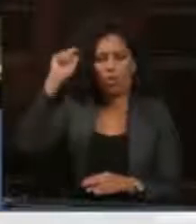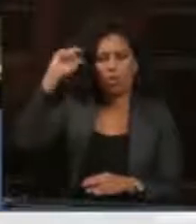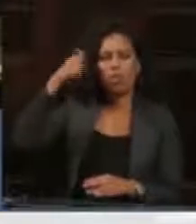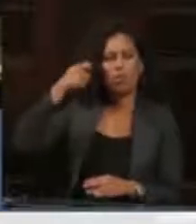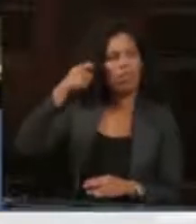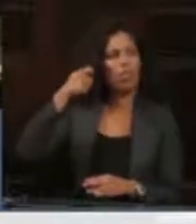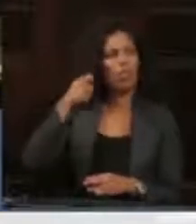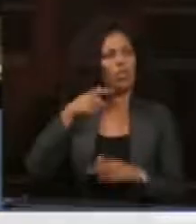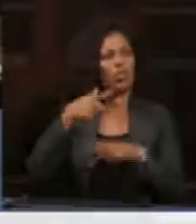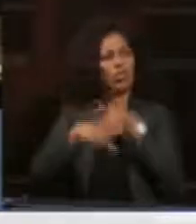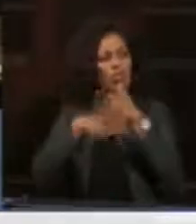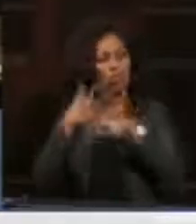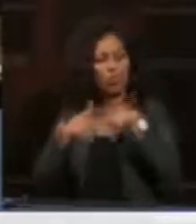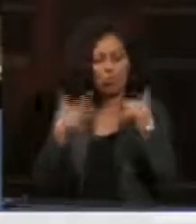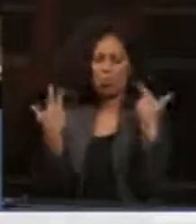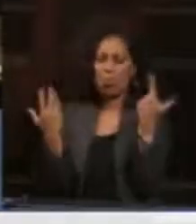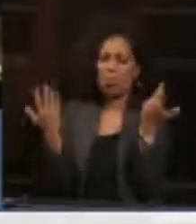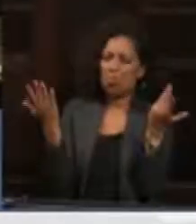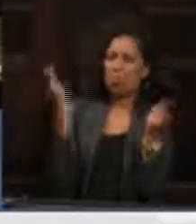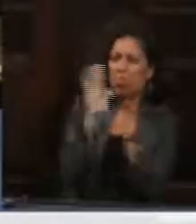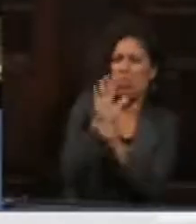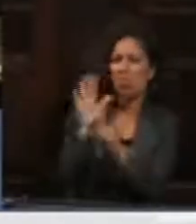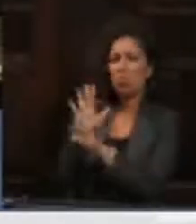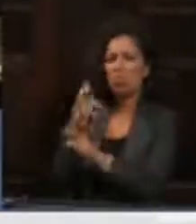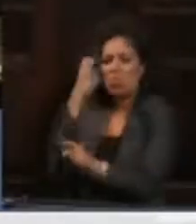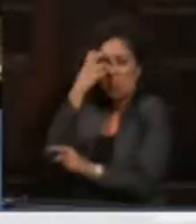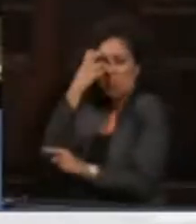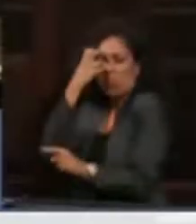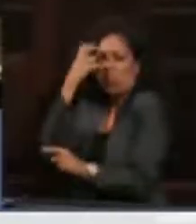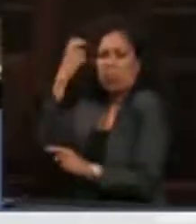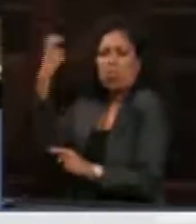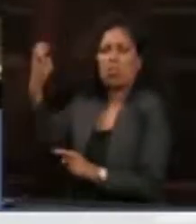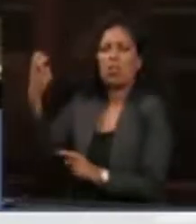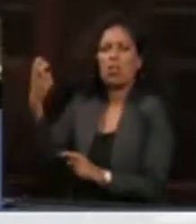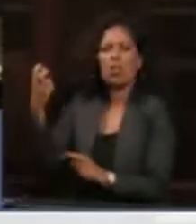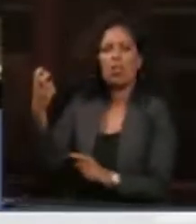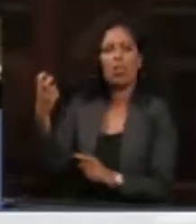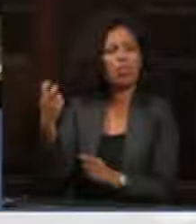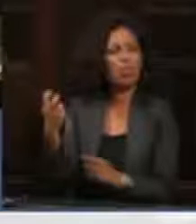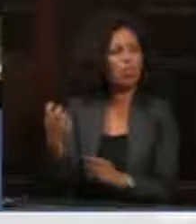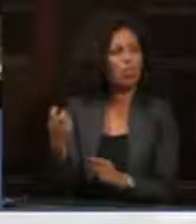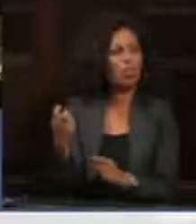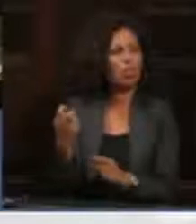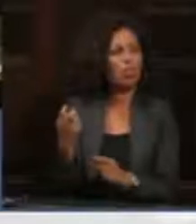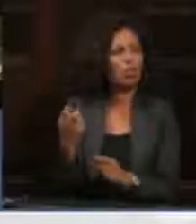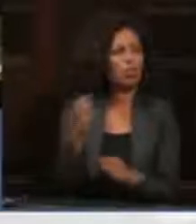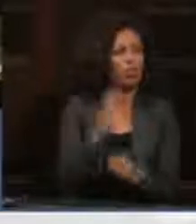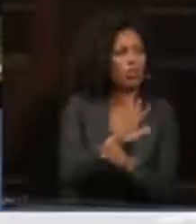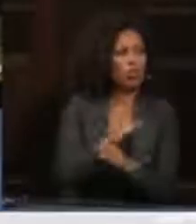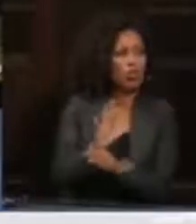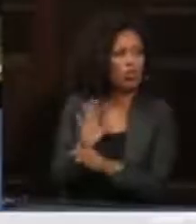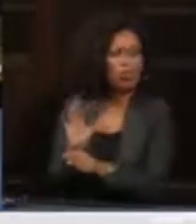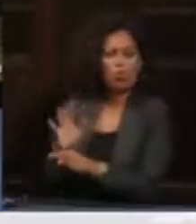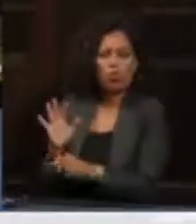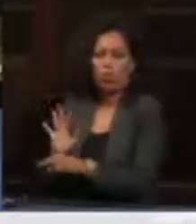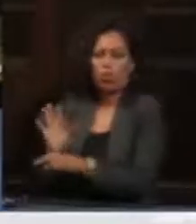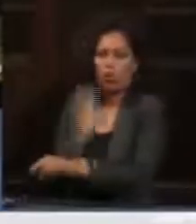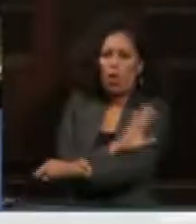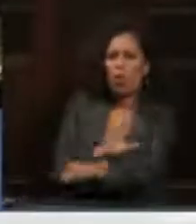que contribuiu, intelectual da mais alta estirpe, que contribuiu com a cena